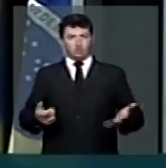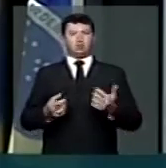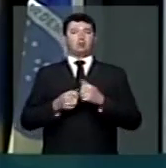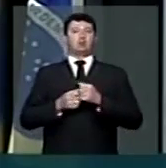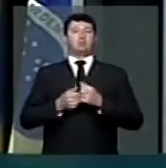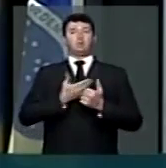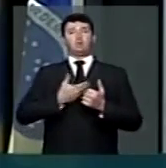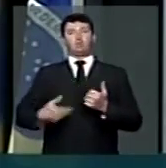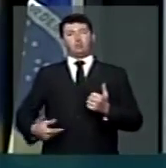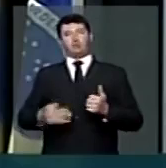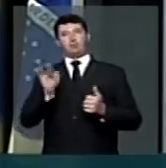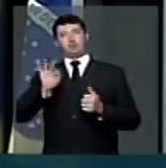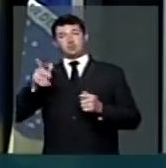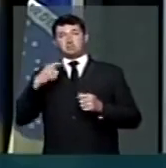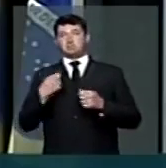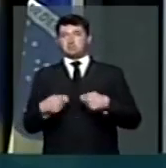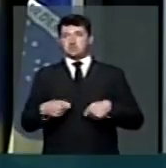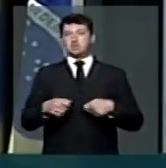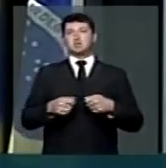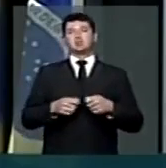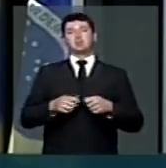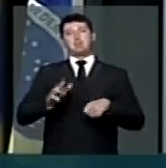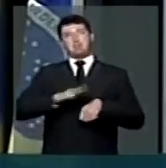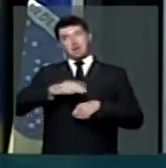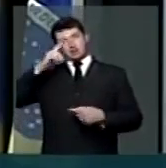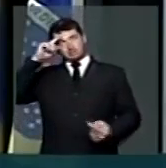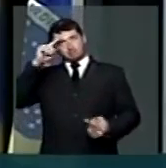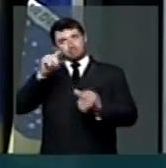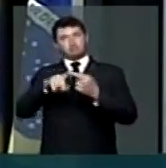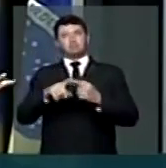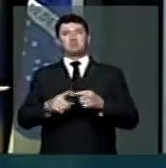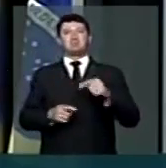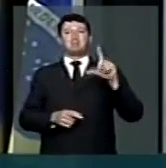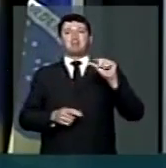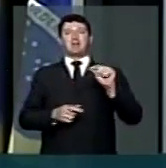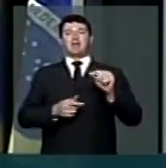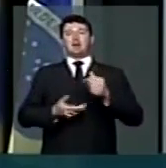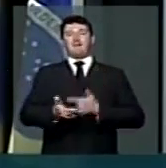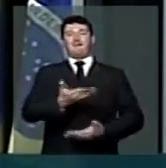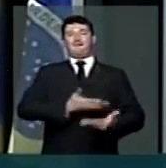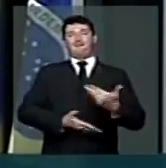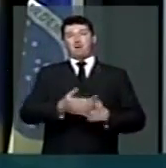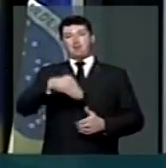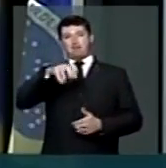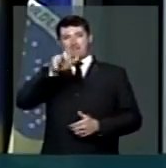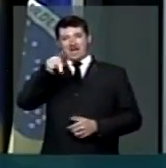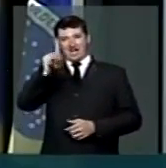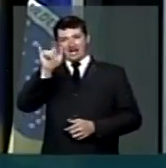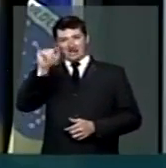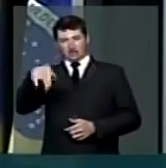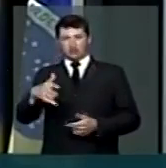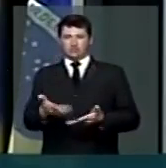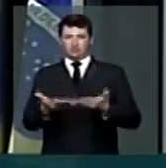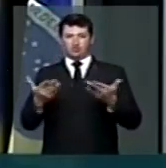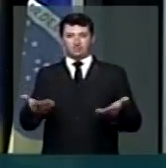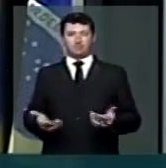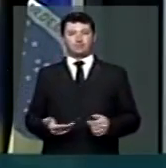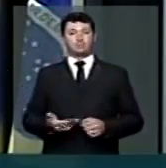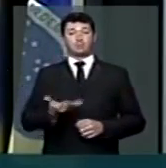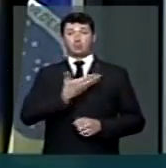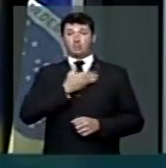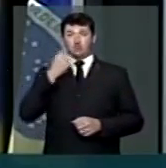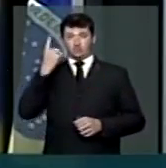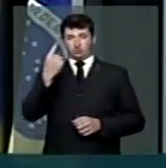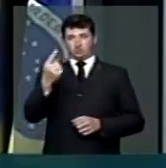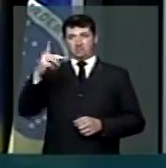parte do governo federal uma atitude mais coerente e menos marqueteira para enfrentar esse grave problema, um colega